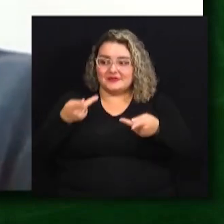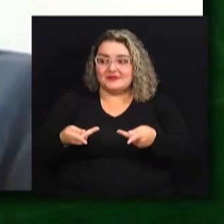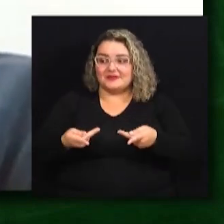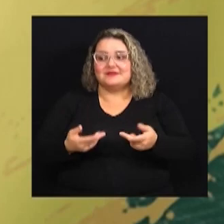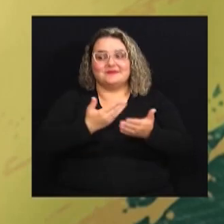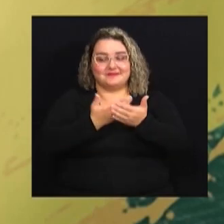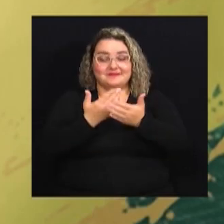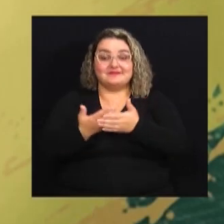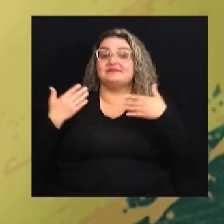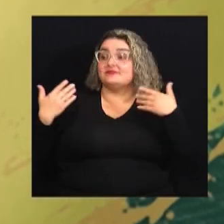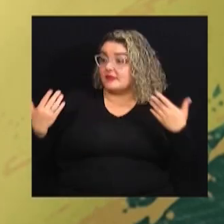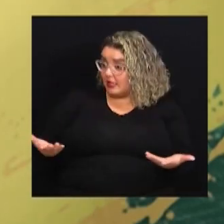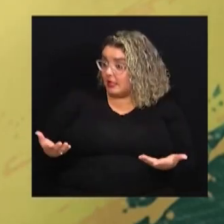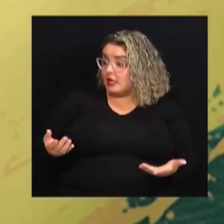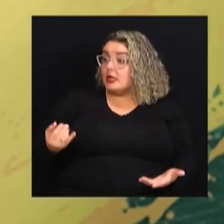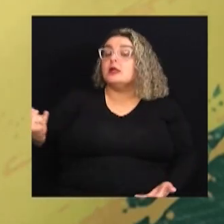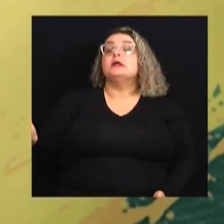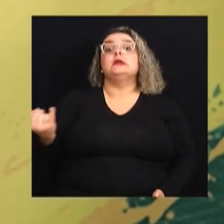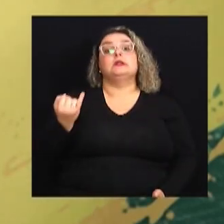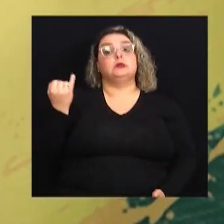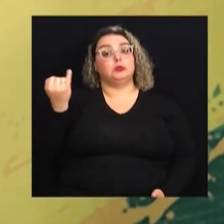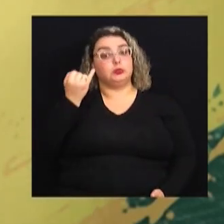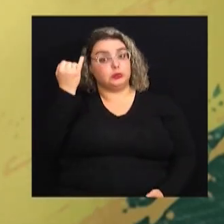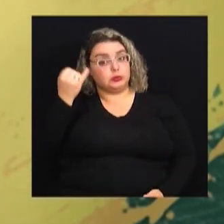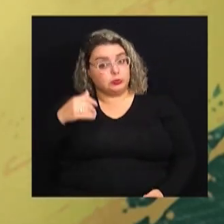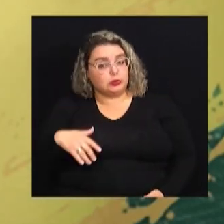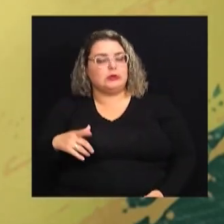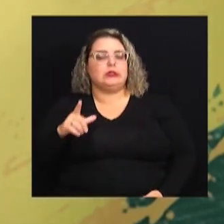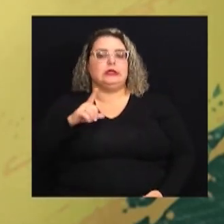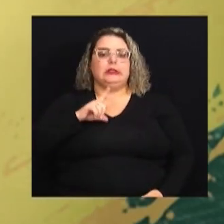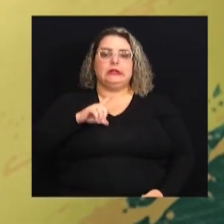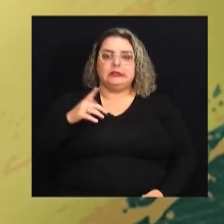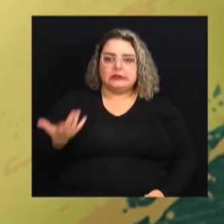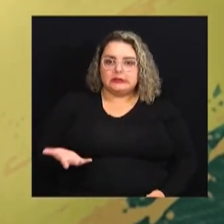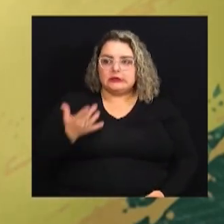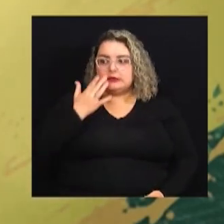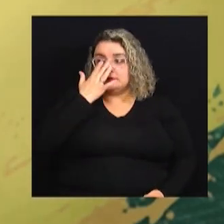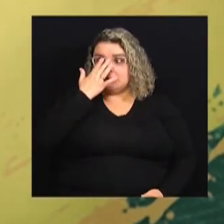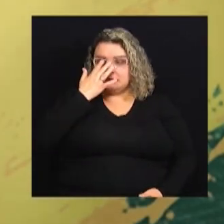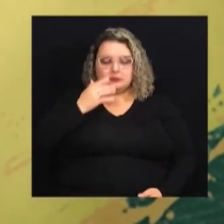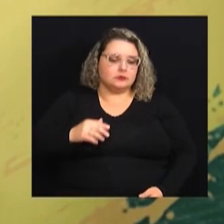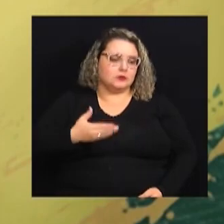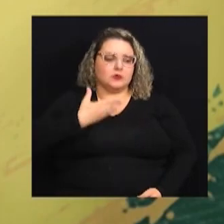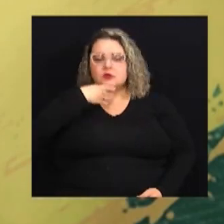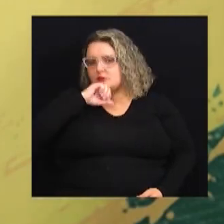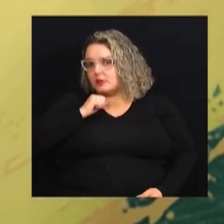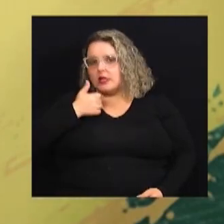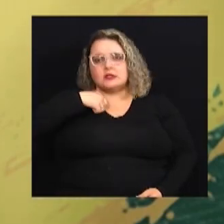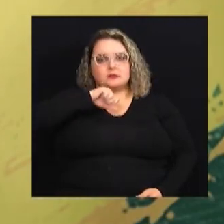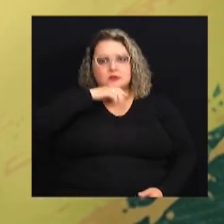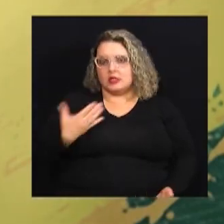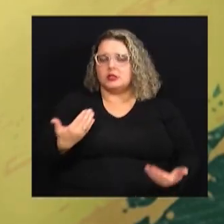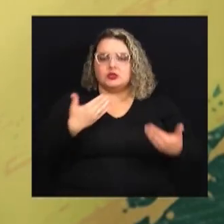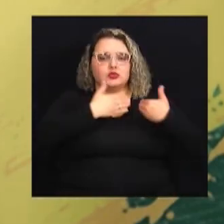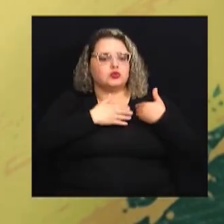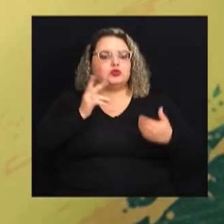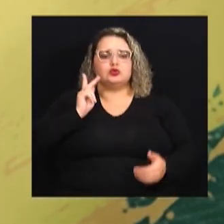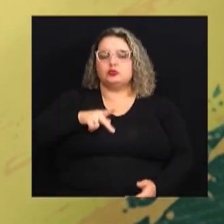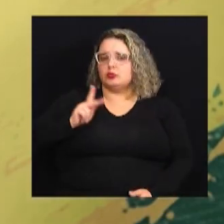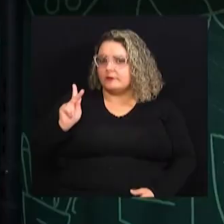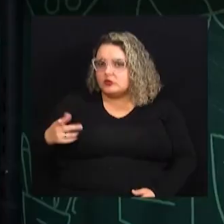Taquaral e o duelo teve mais de 2h30 de duração. E no final, os visitantes levaram a